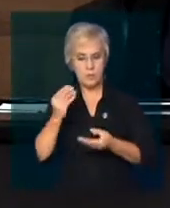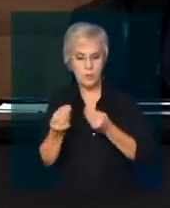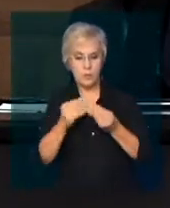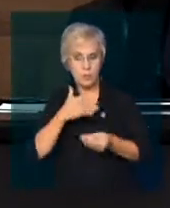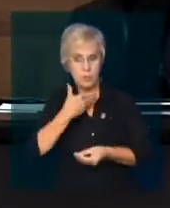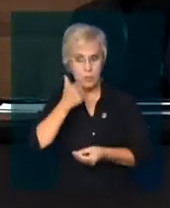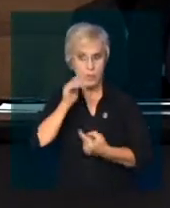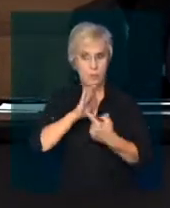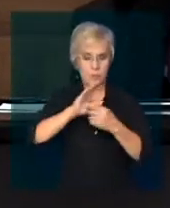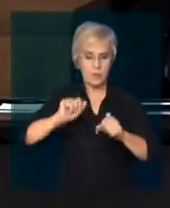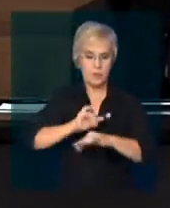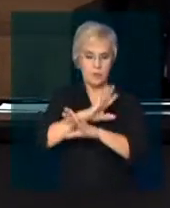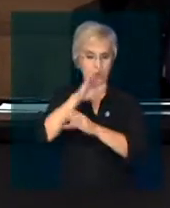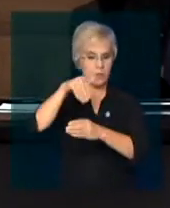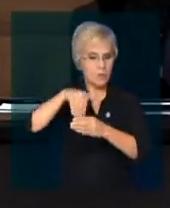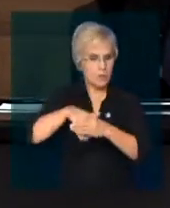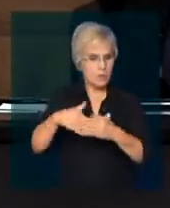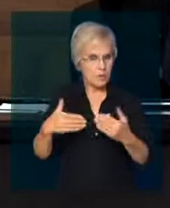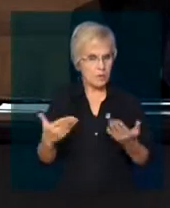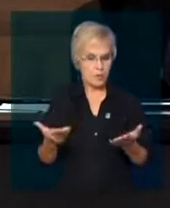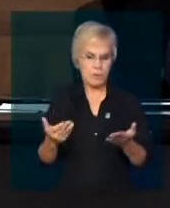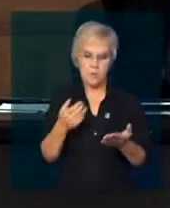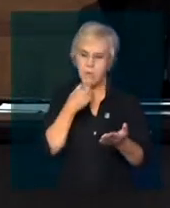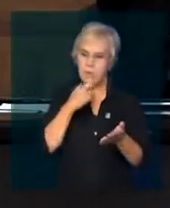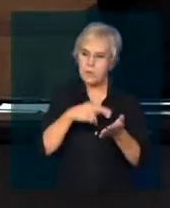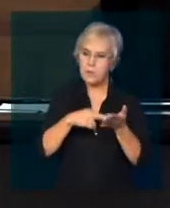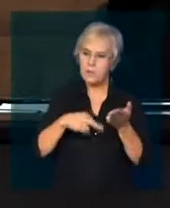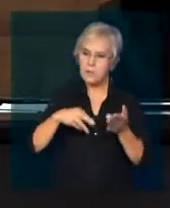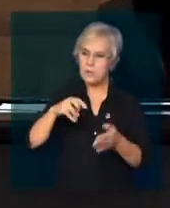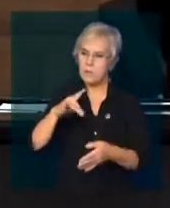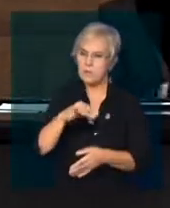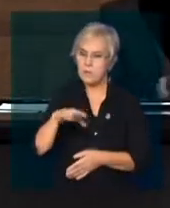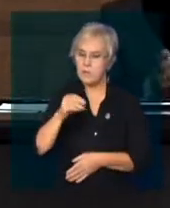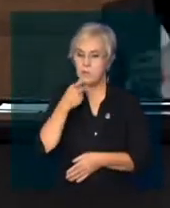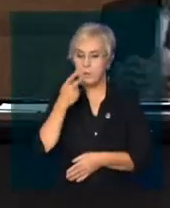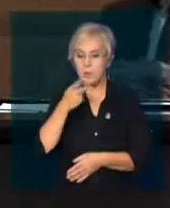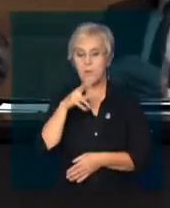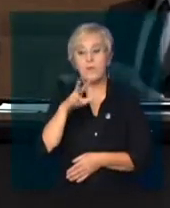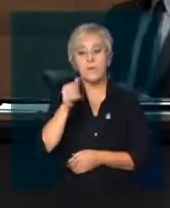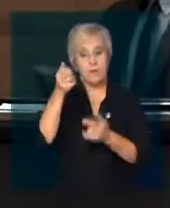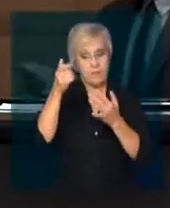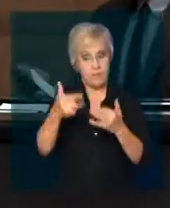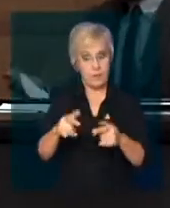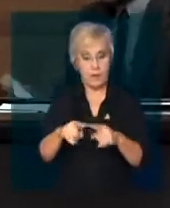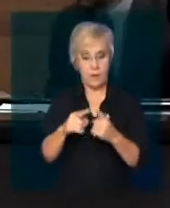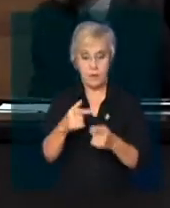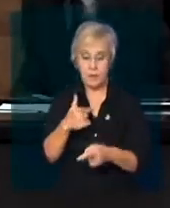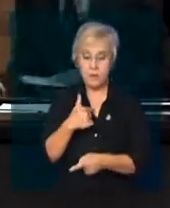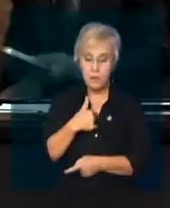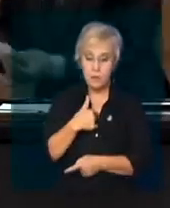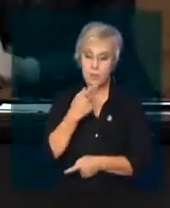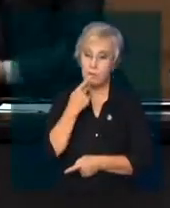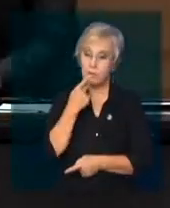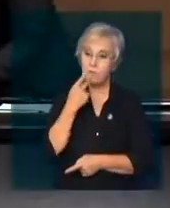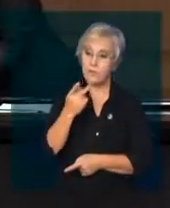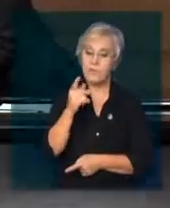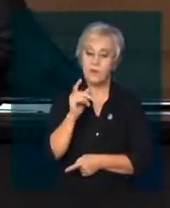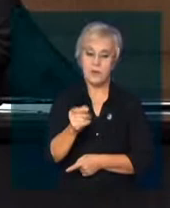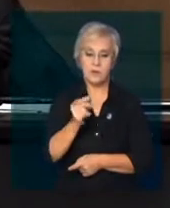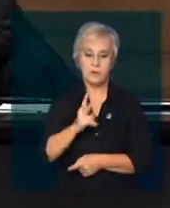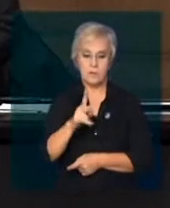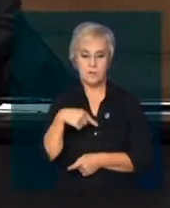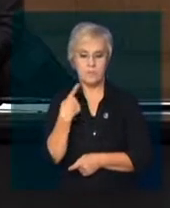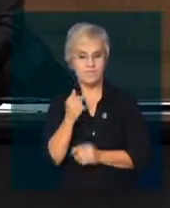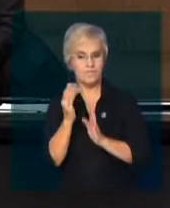a transparência eleitoral. O relator Marcelo Castro vai poder falar um pouco sobre isso, mas eu tenho sempre, ao mesmo tempo que a gente